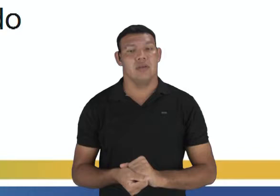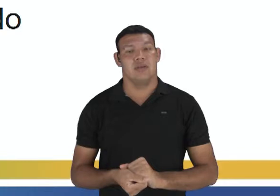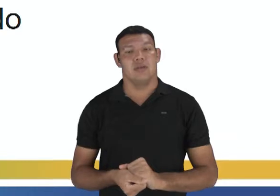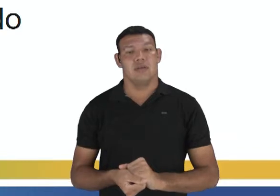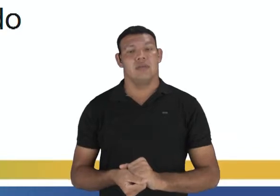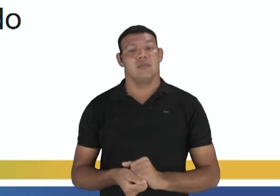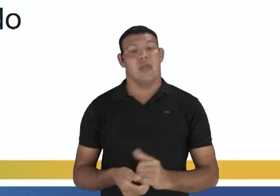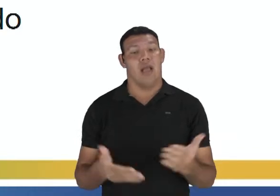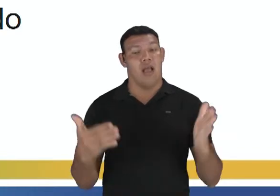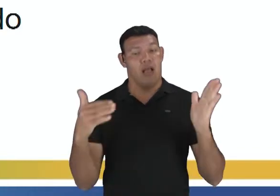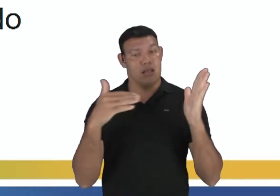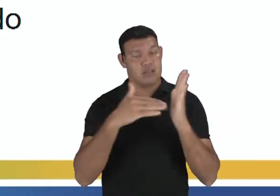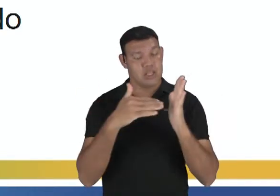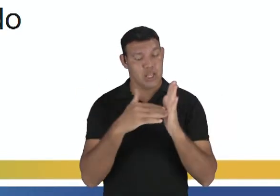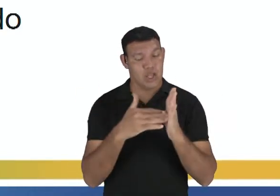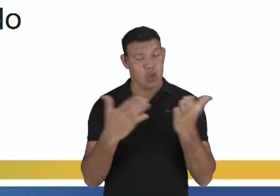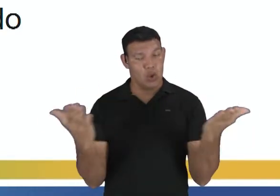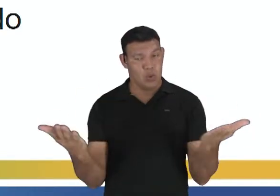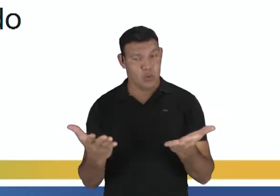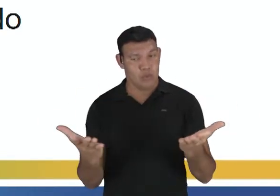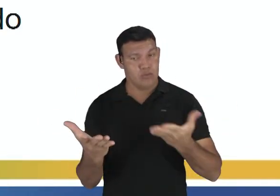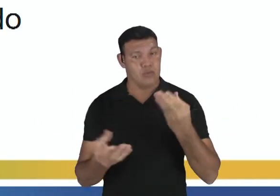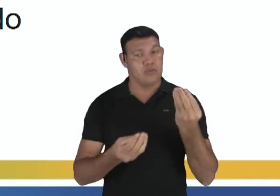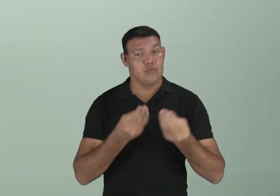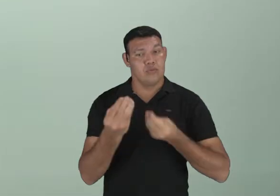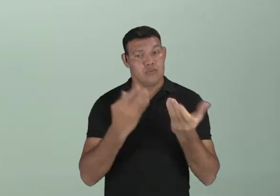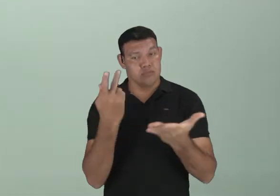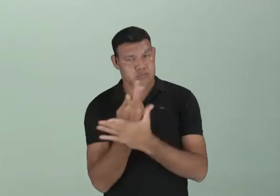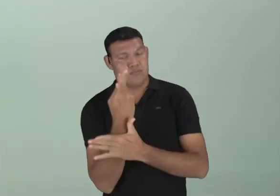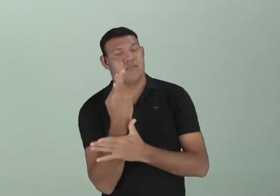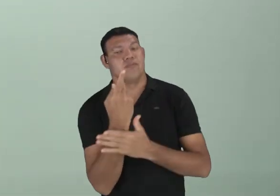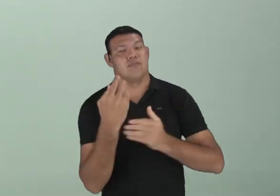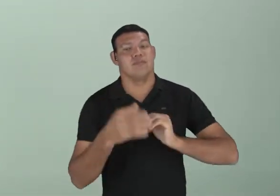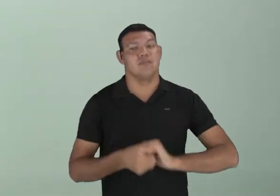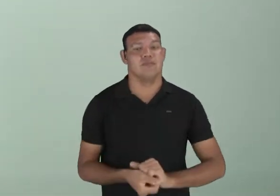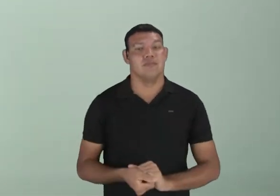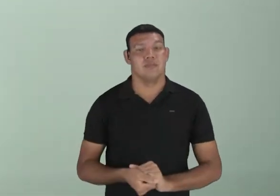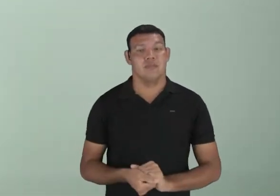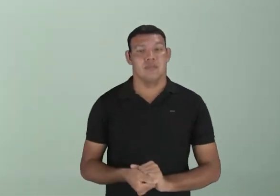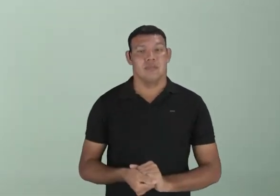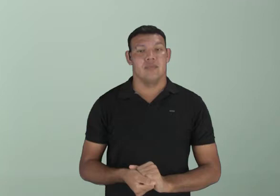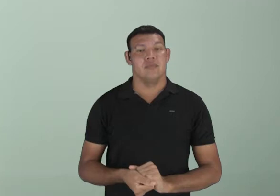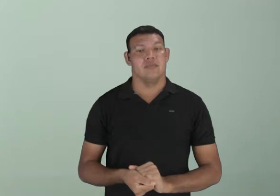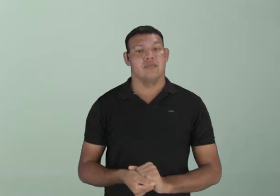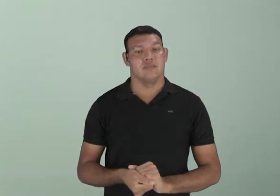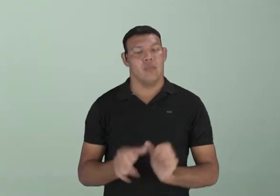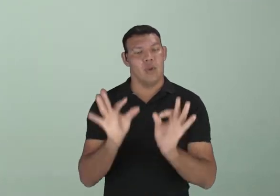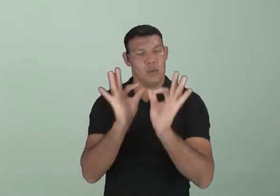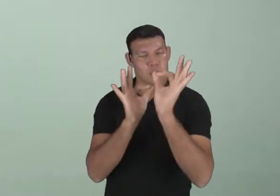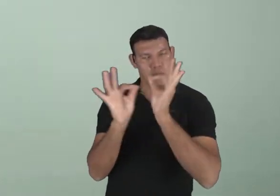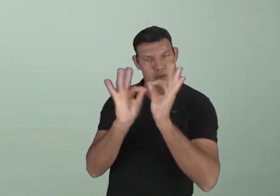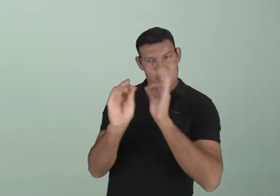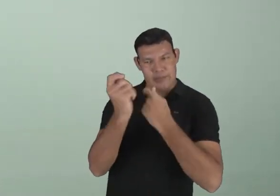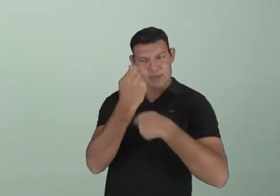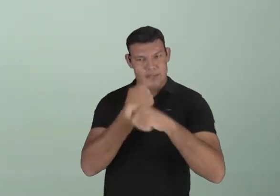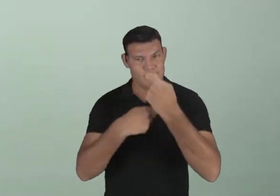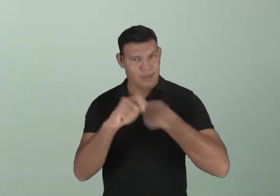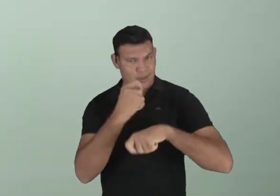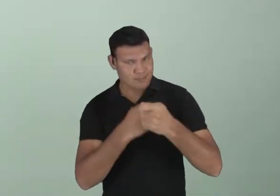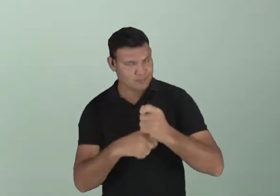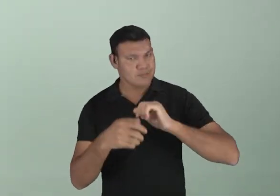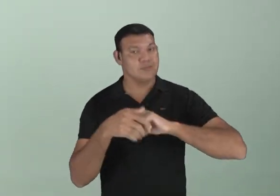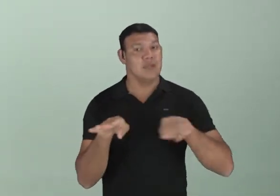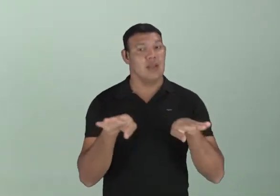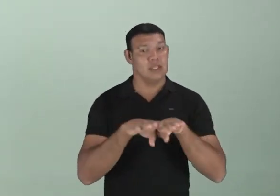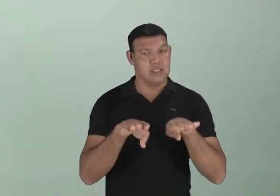ela funciona, obviamente, em nossos dias atuais. Temos uma organização econômica que